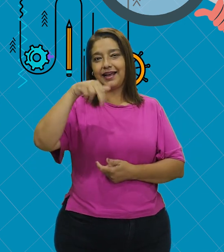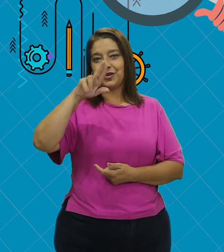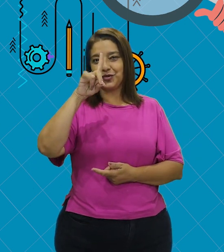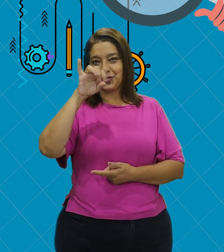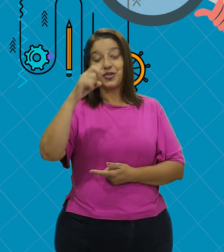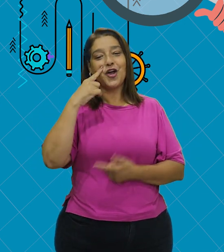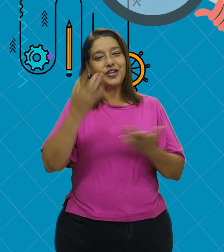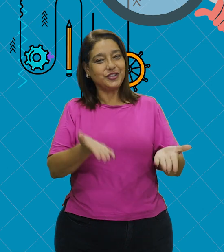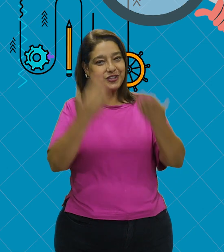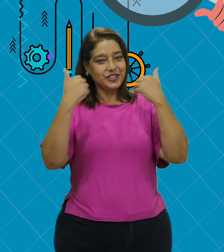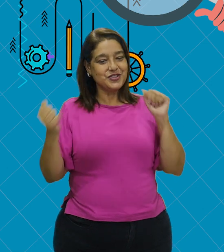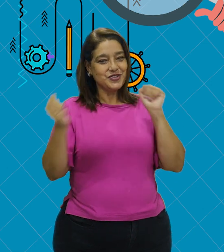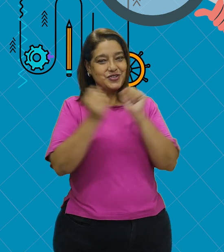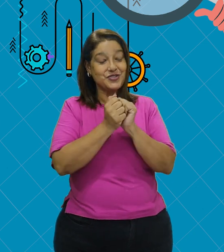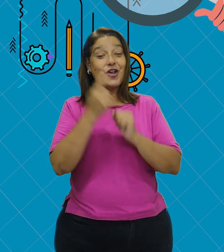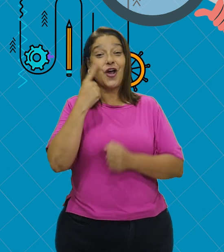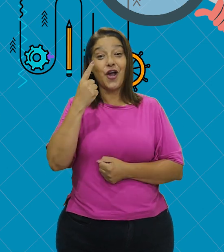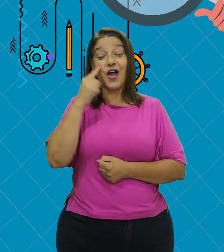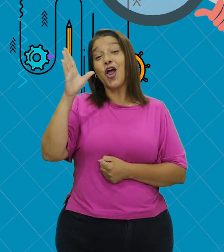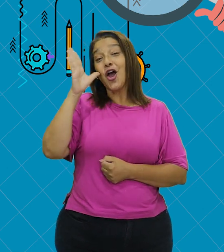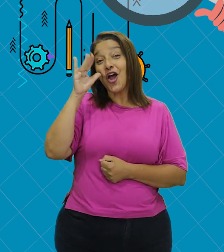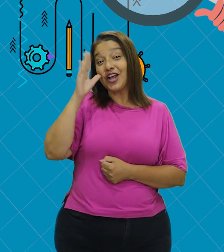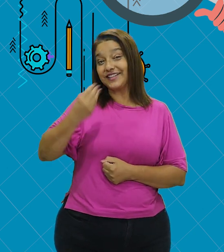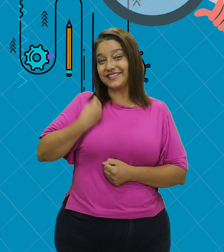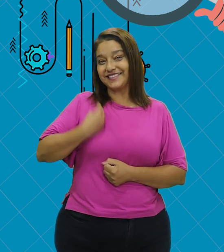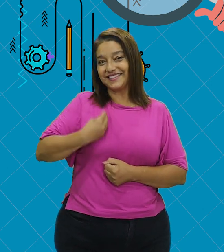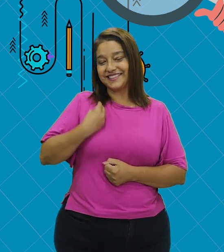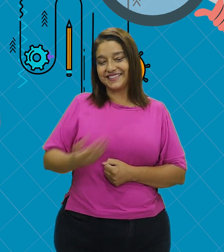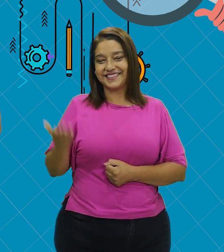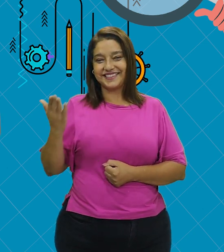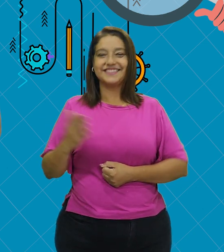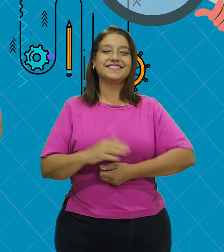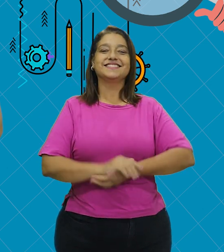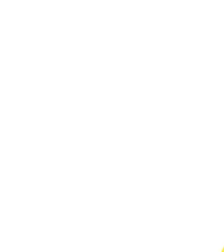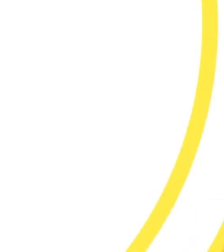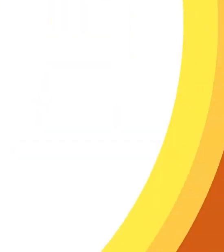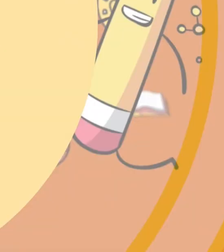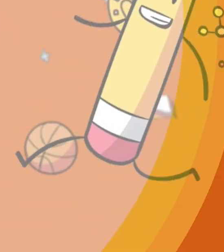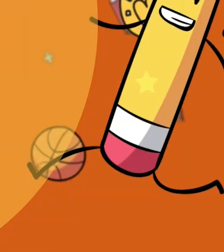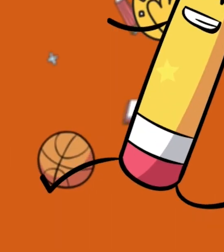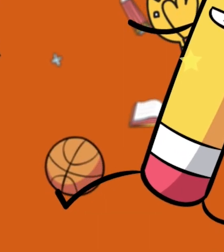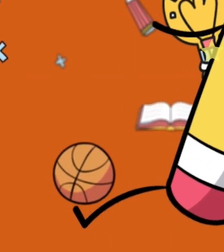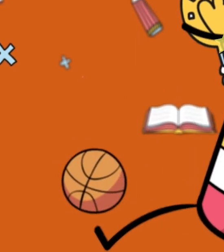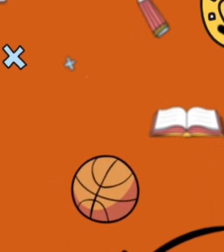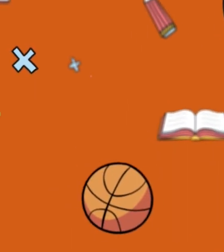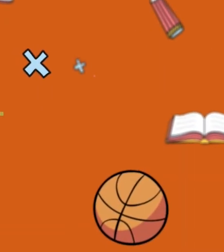vamos juntos no nosso quadro A Curiosidade tá On!